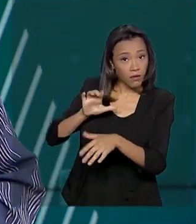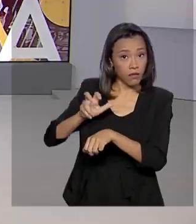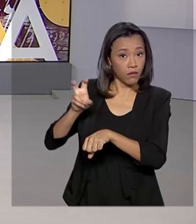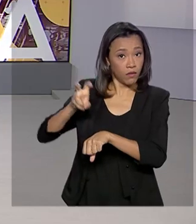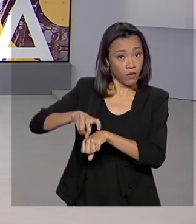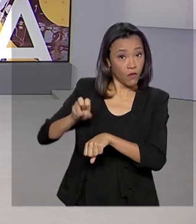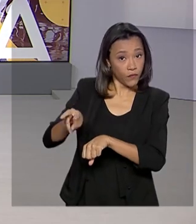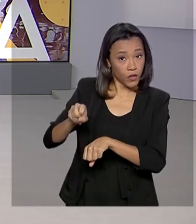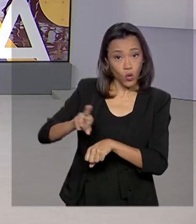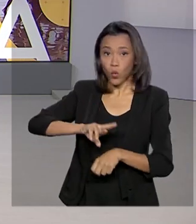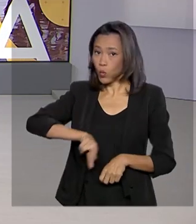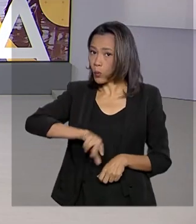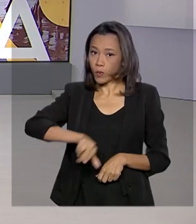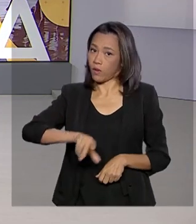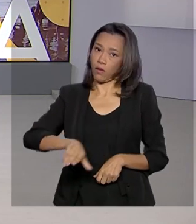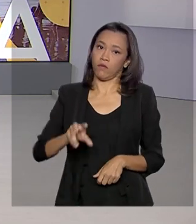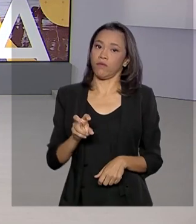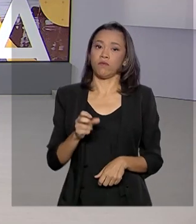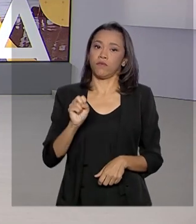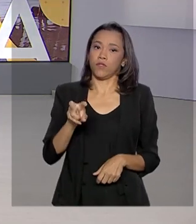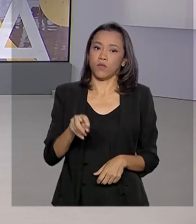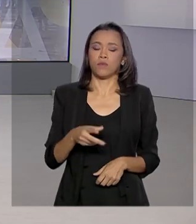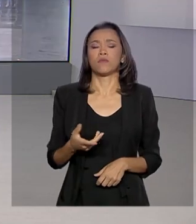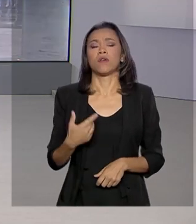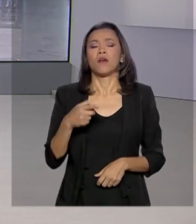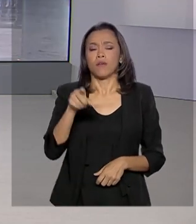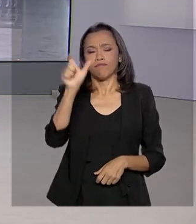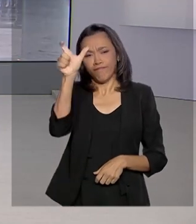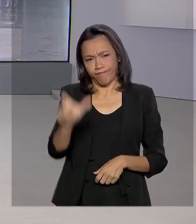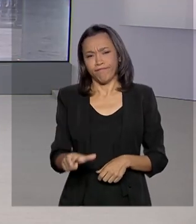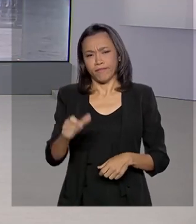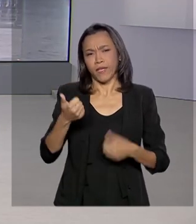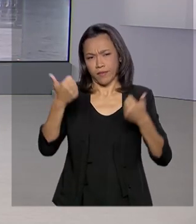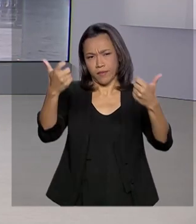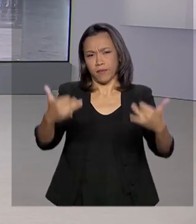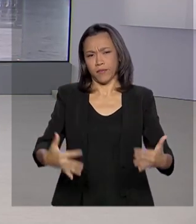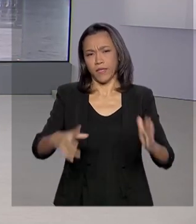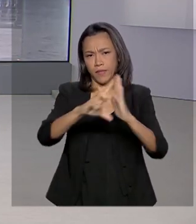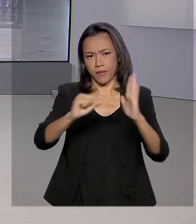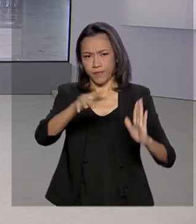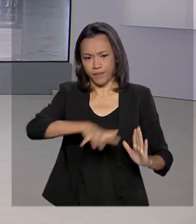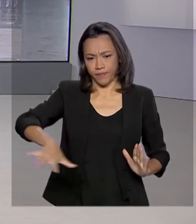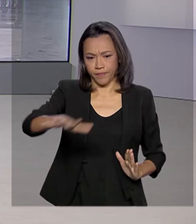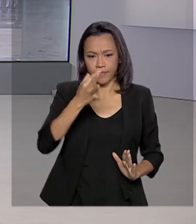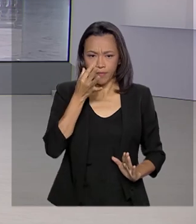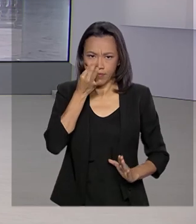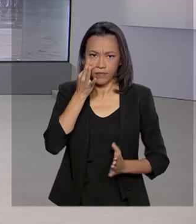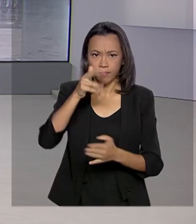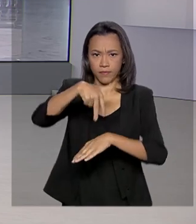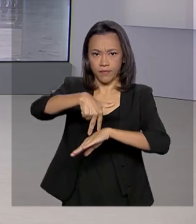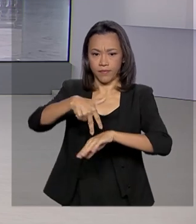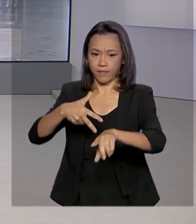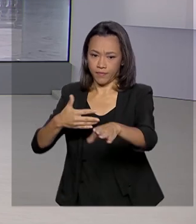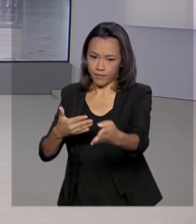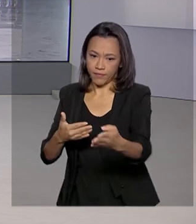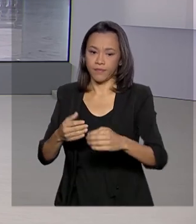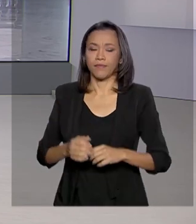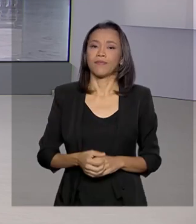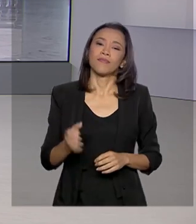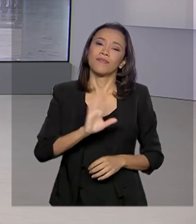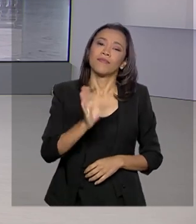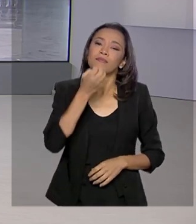coronavírus directora do palácio do planalto glauco de queiroz tem as informações oi glauco bom dia bom dia